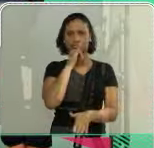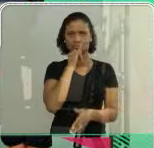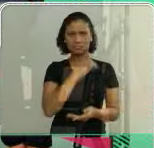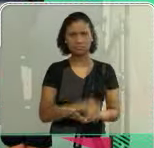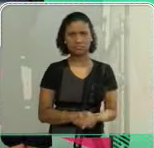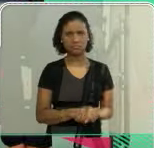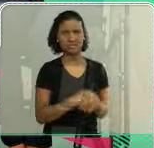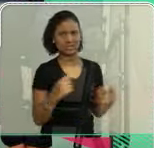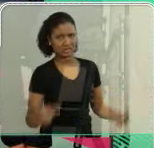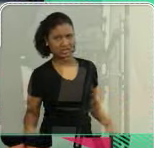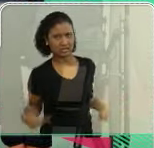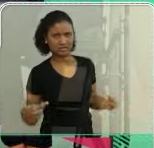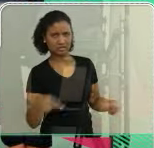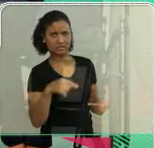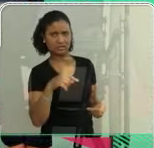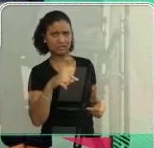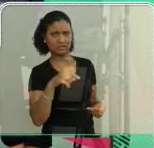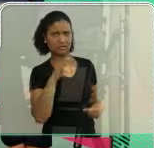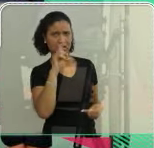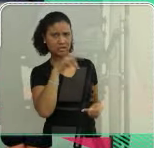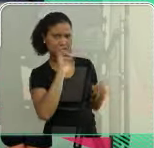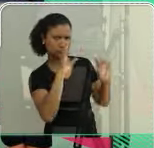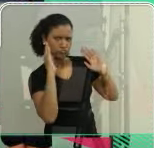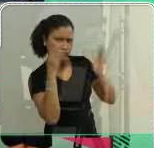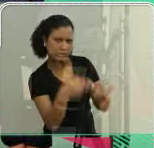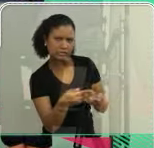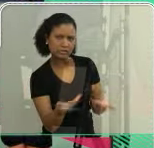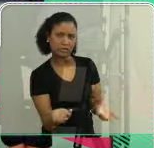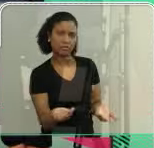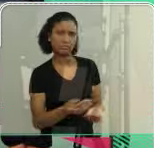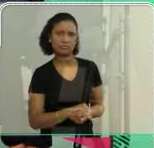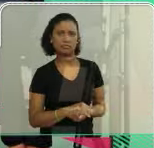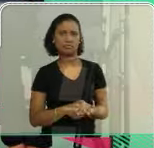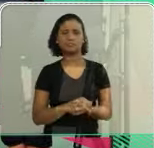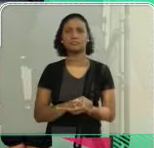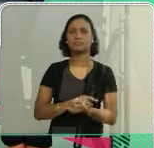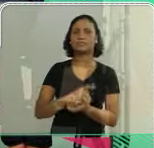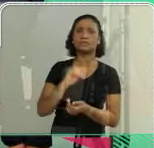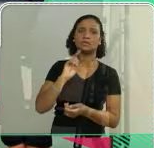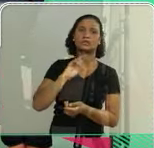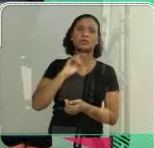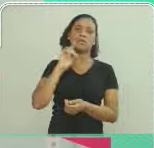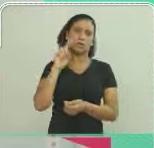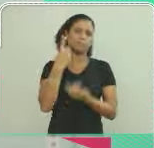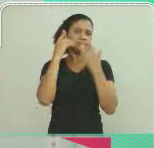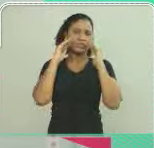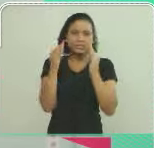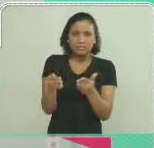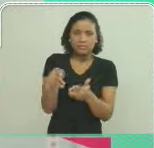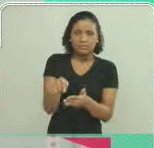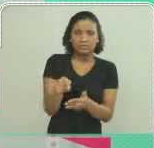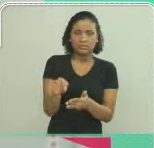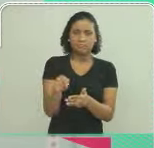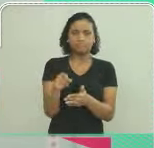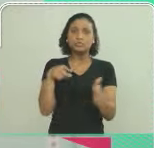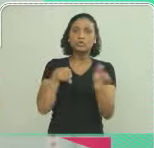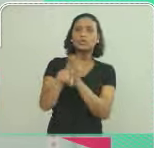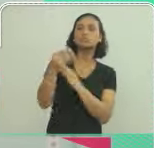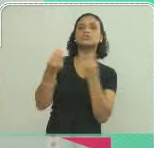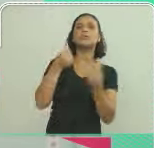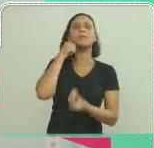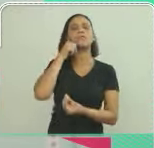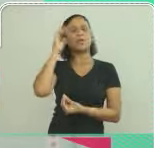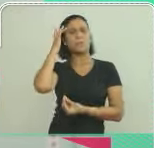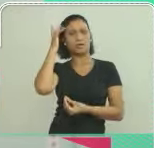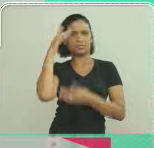de mãe, né? Aí mãe. Cadeirante é só um detalhe, É só um detalhe. Então, assim, e aí o questionamento da mulher moderna, será que agora dá pra ser